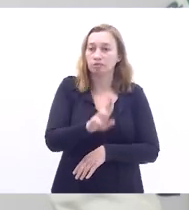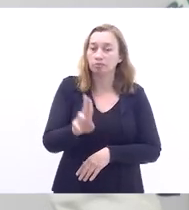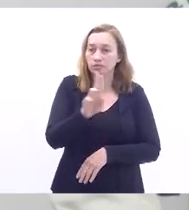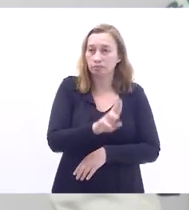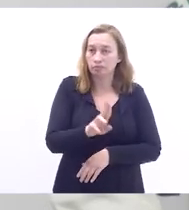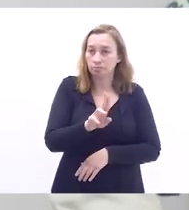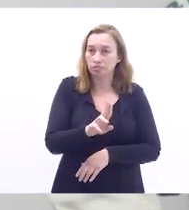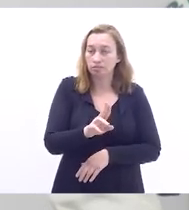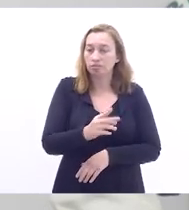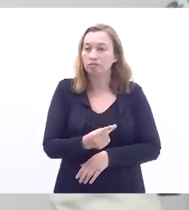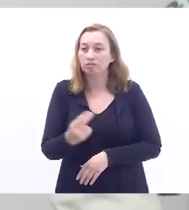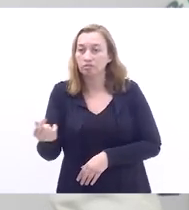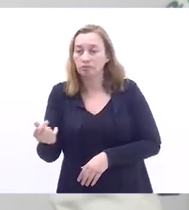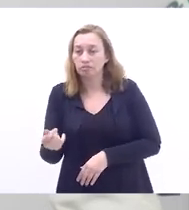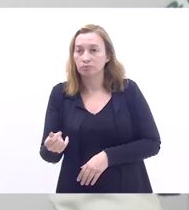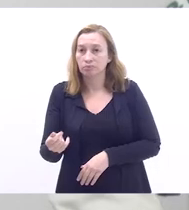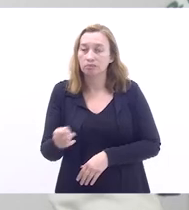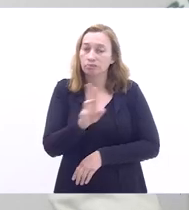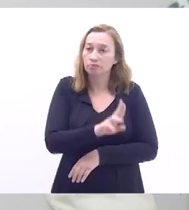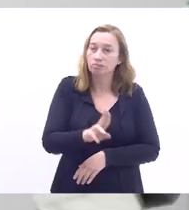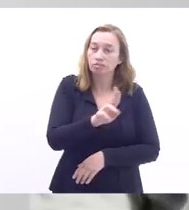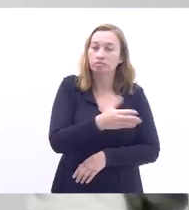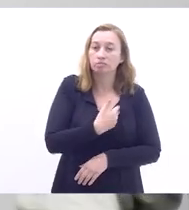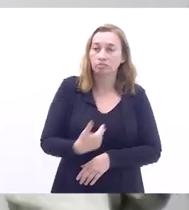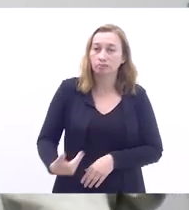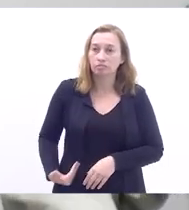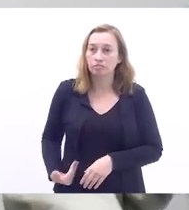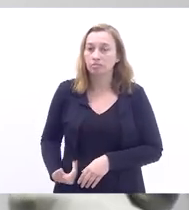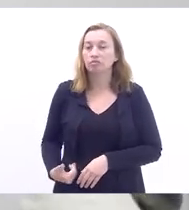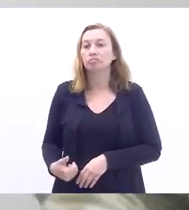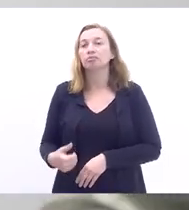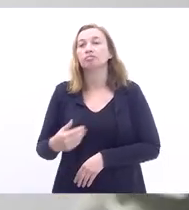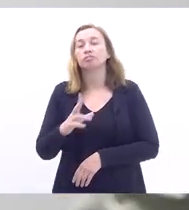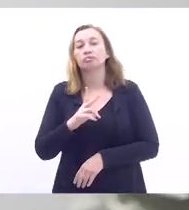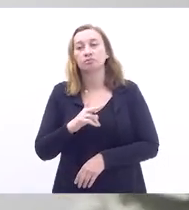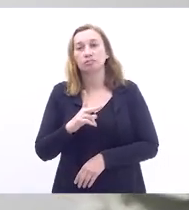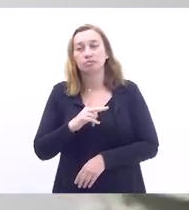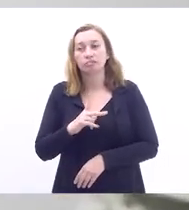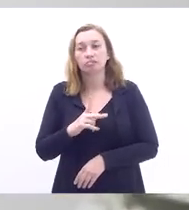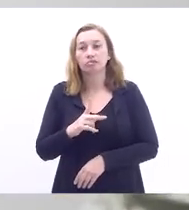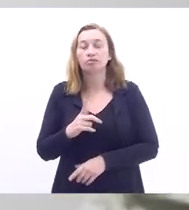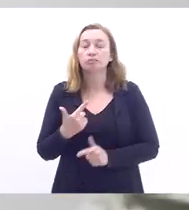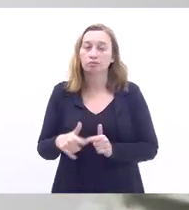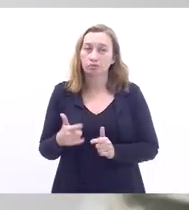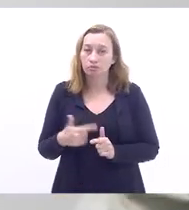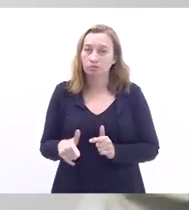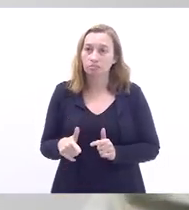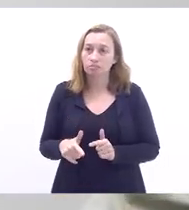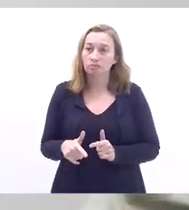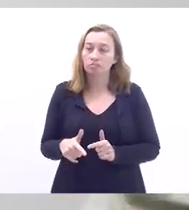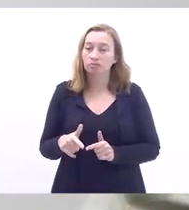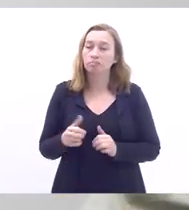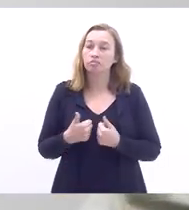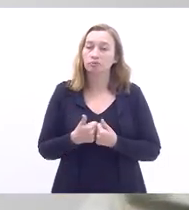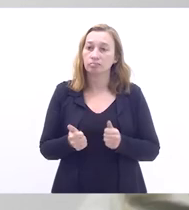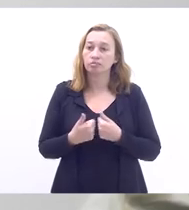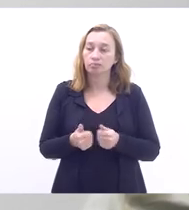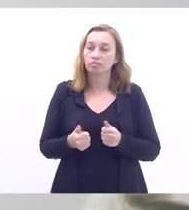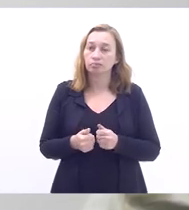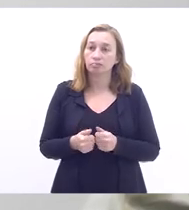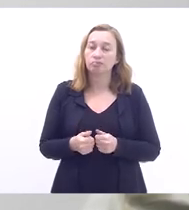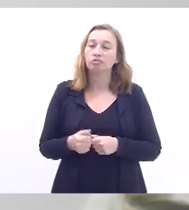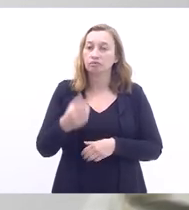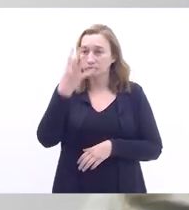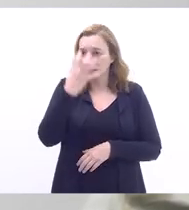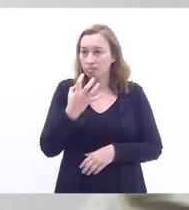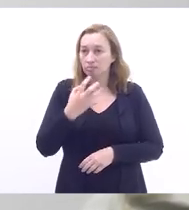ou sair dela seja a universidade pública ou Universidade particulares estão problema realmente é do transporte em